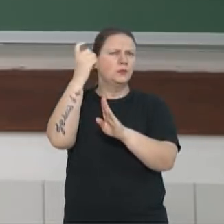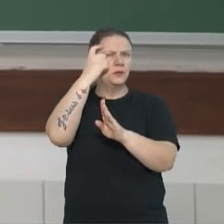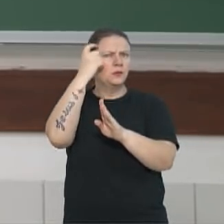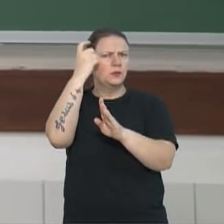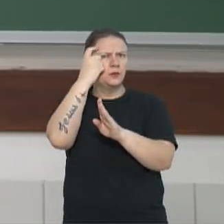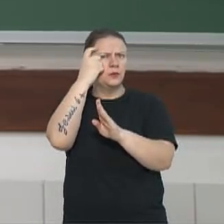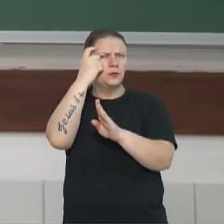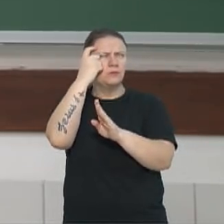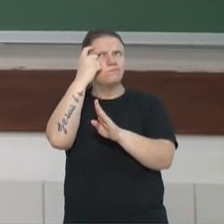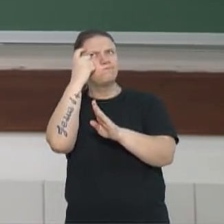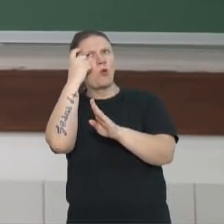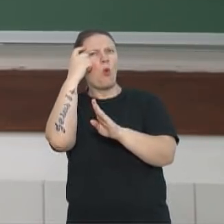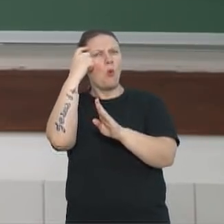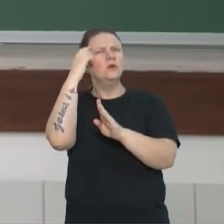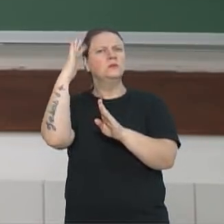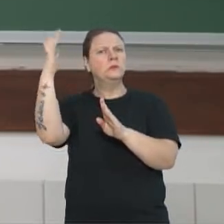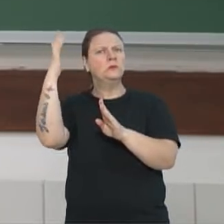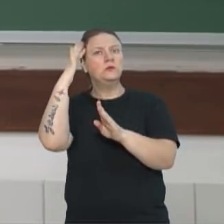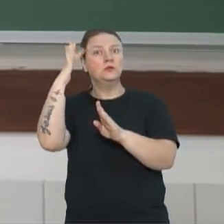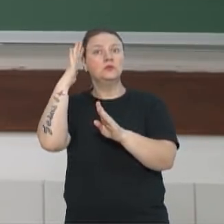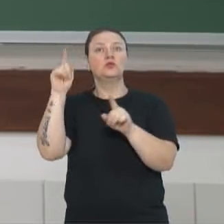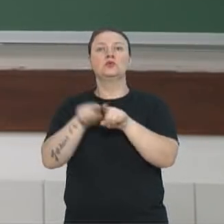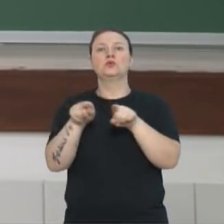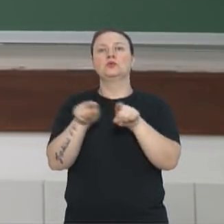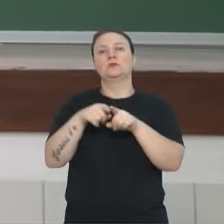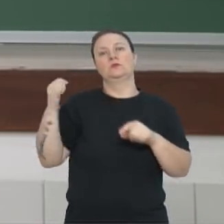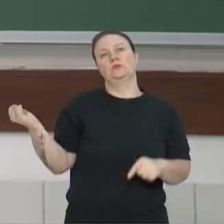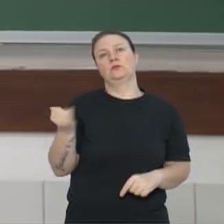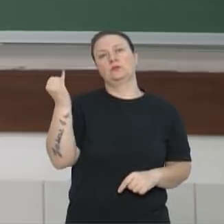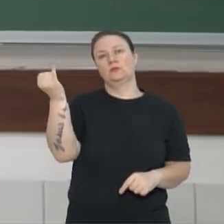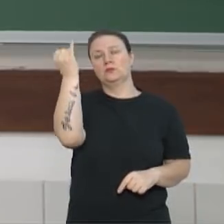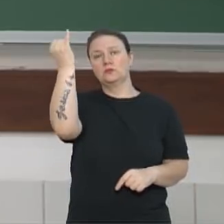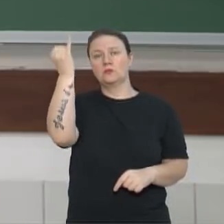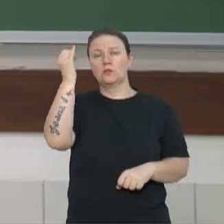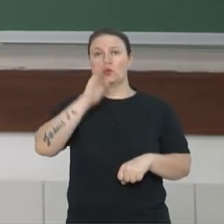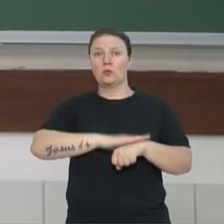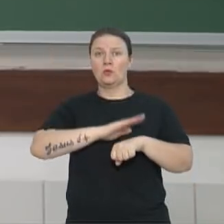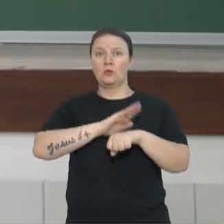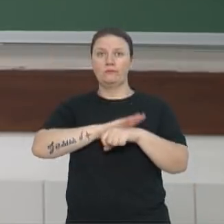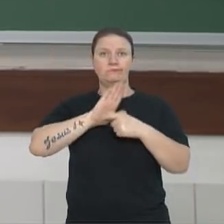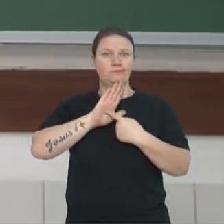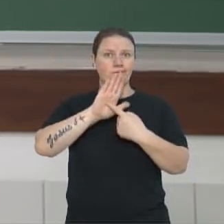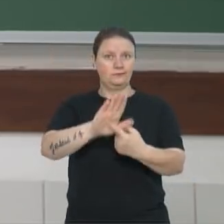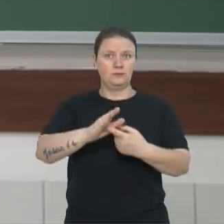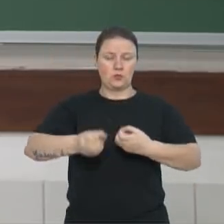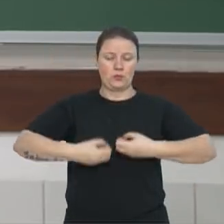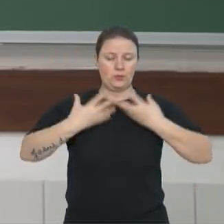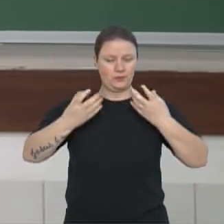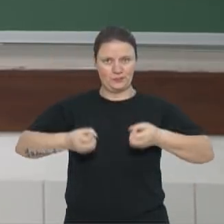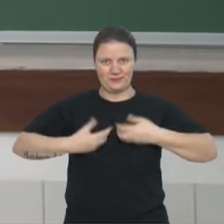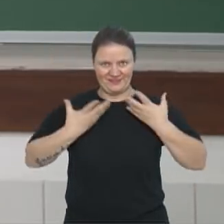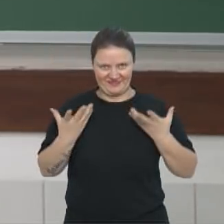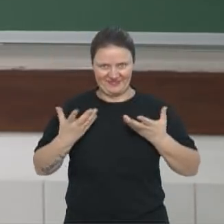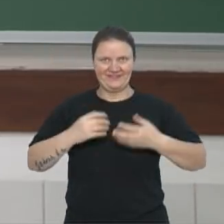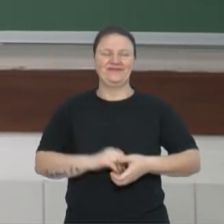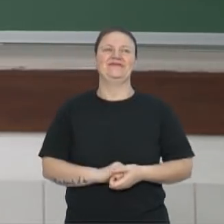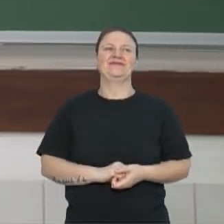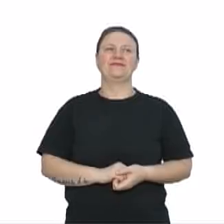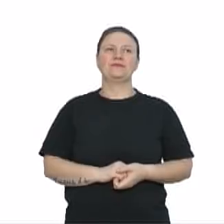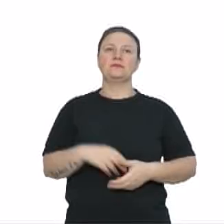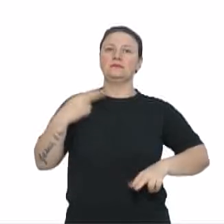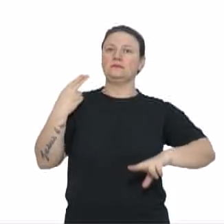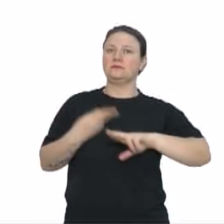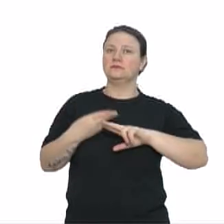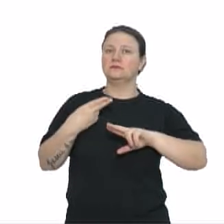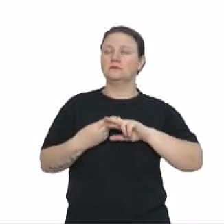pensamento, também é importante na hora de trabalharmos a expressão corporal. Olhem isso. O uso